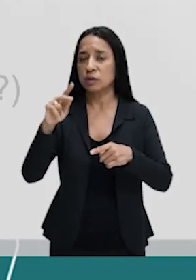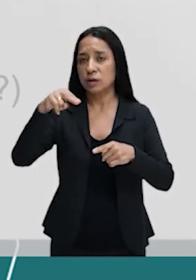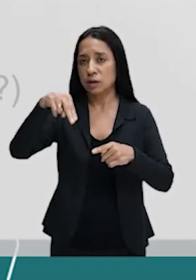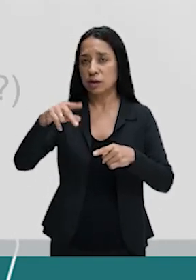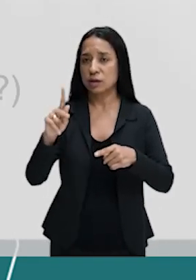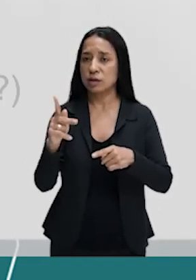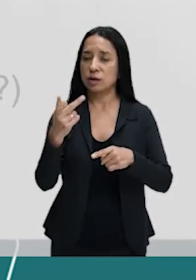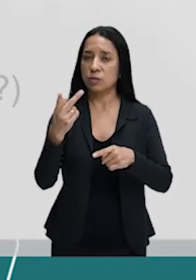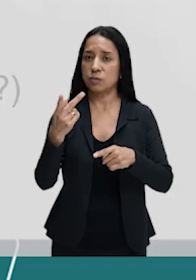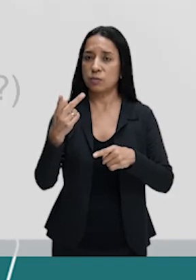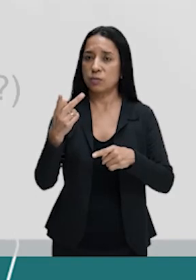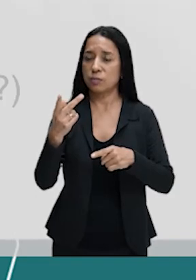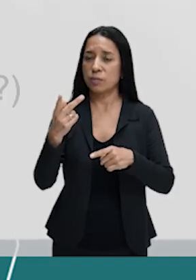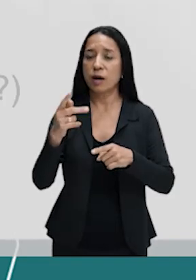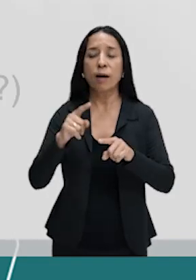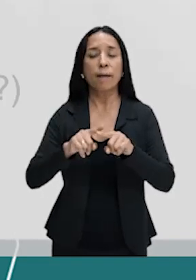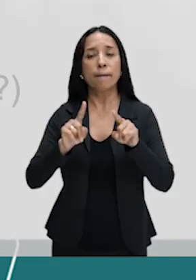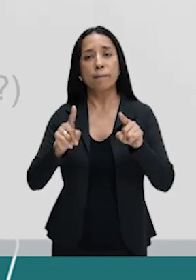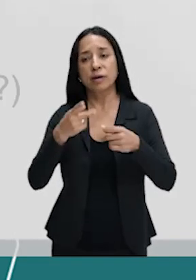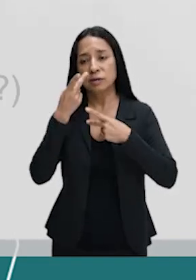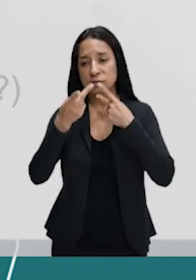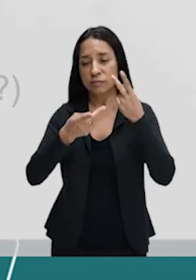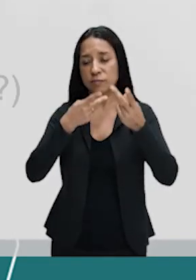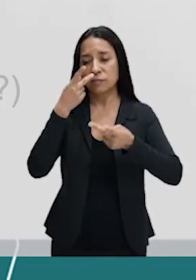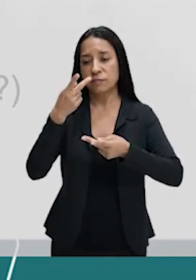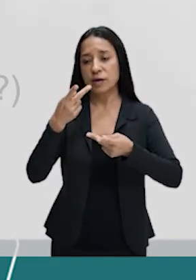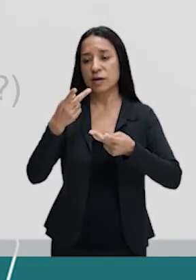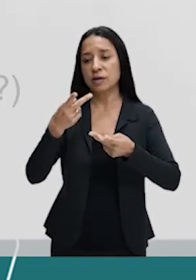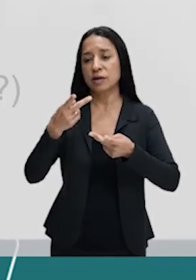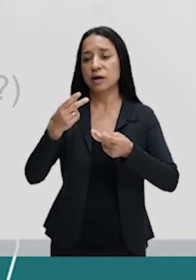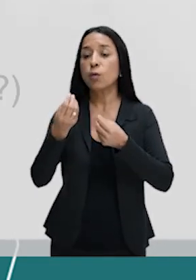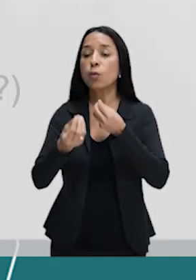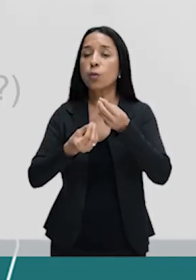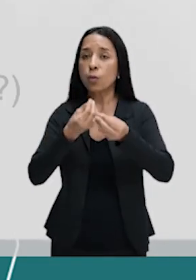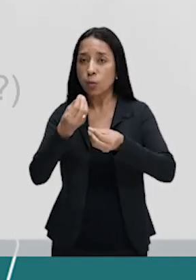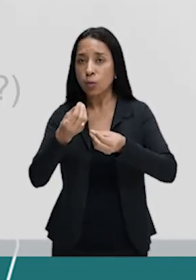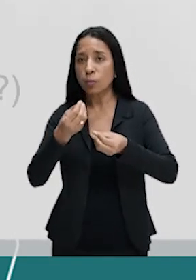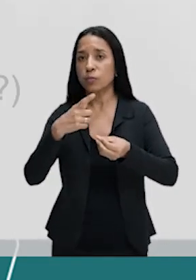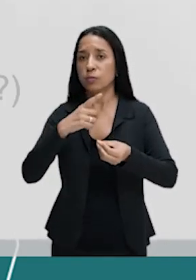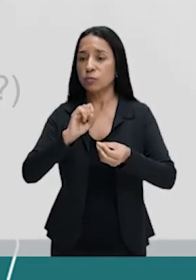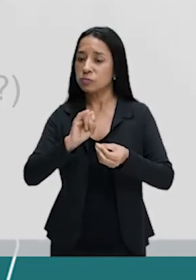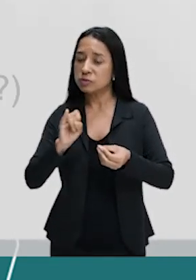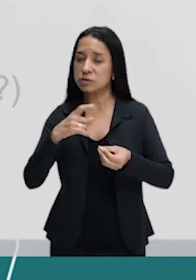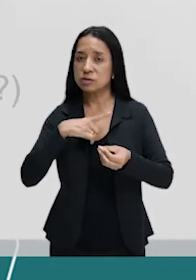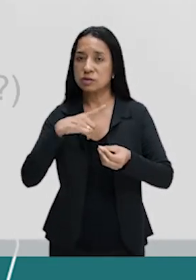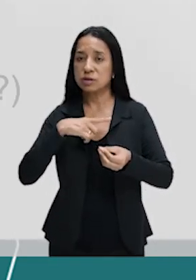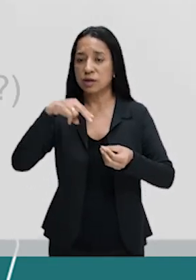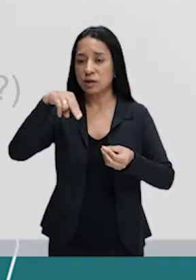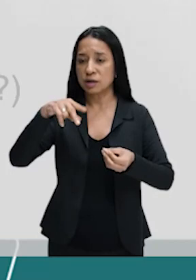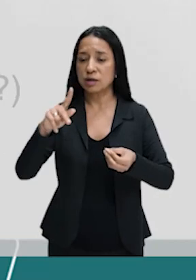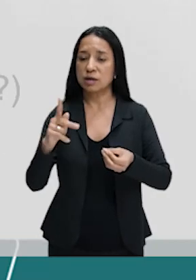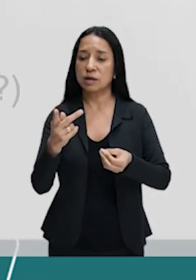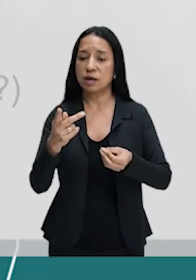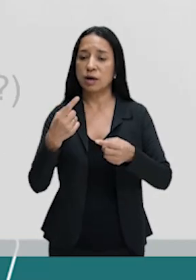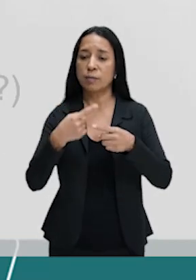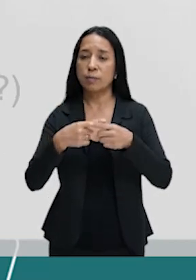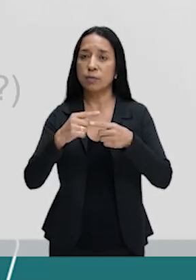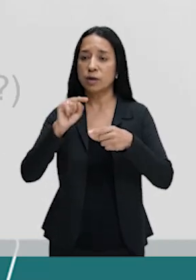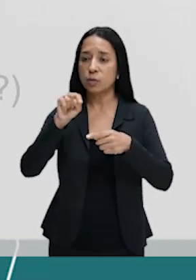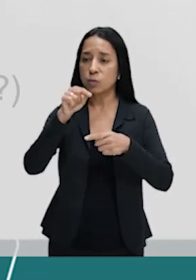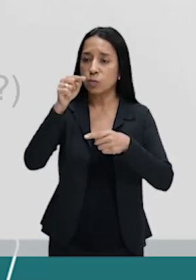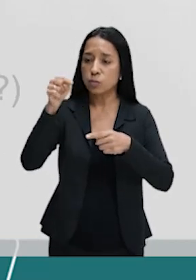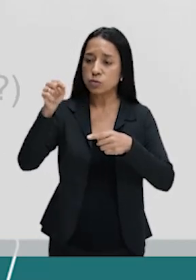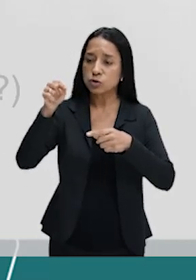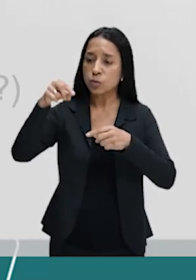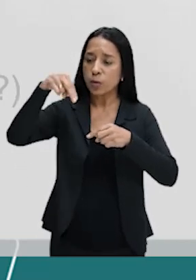pronuncia senhores, tá? Como se tivesse o NH. Por quê? Porque esse tio aí em cima do